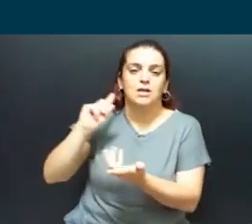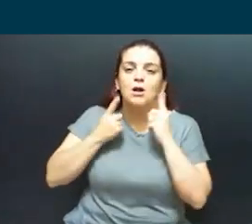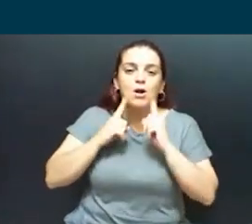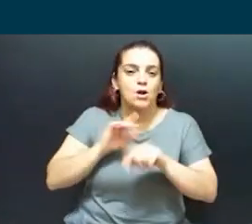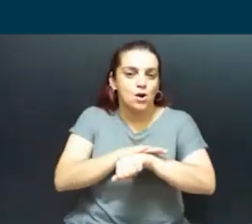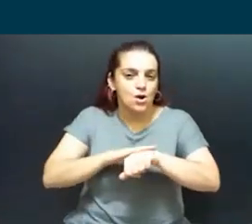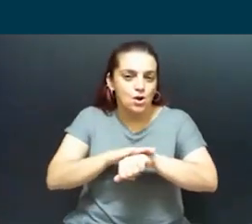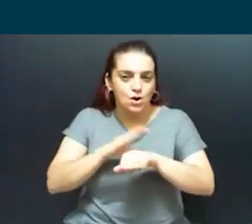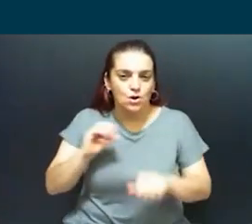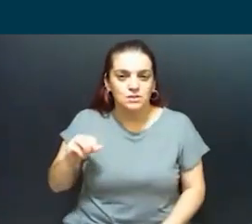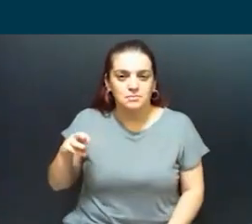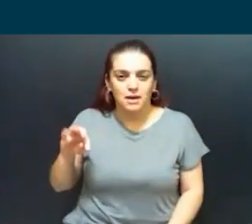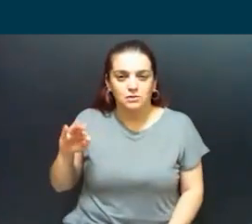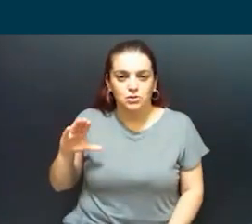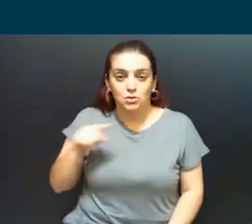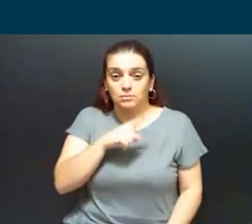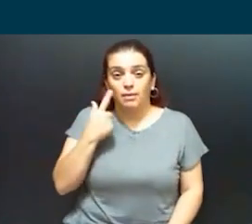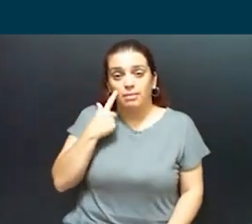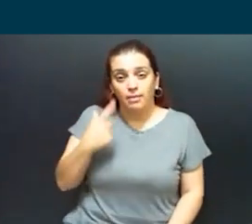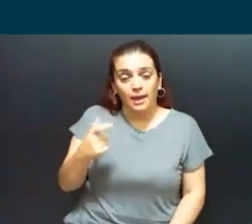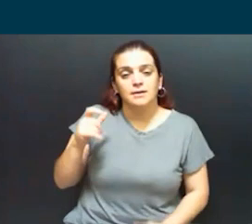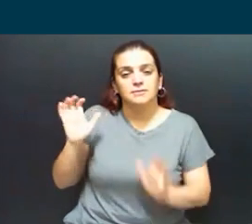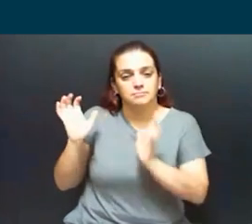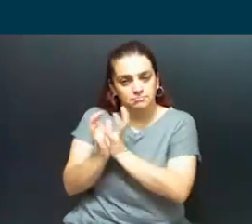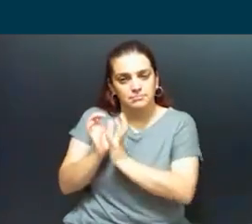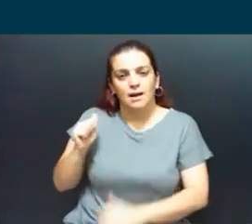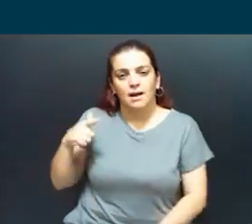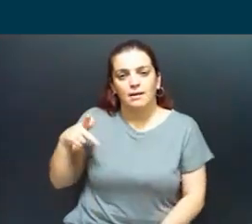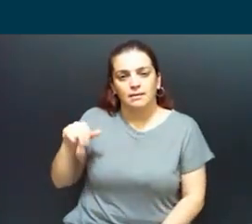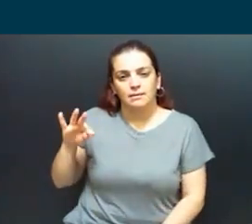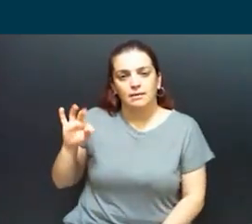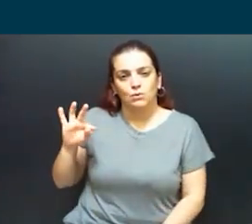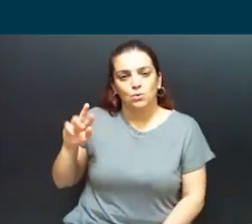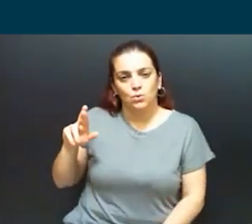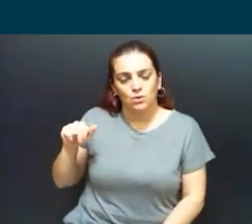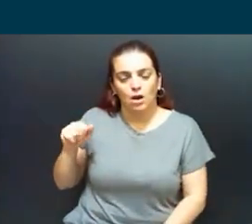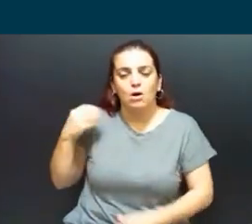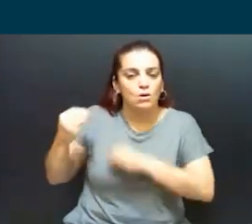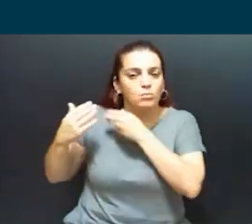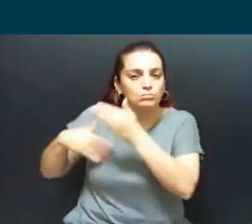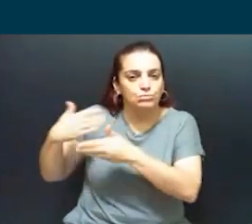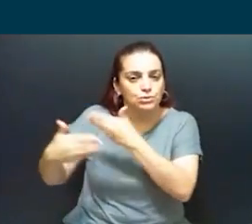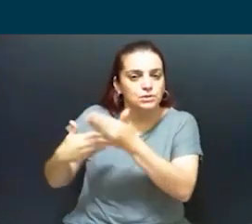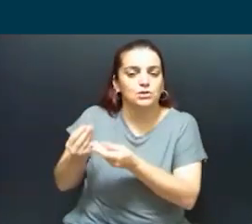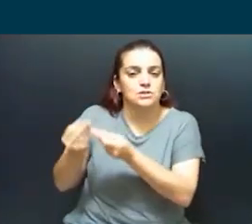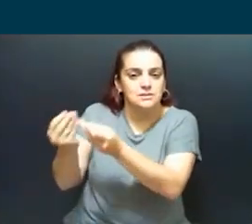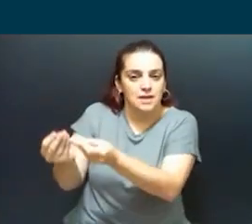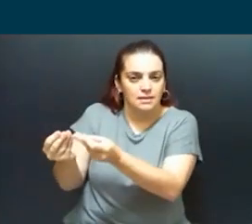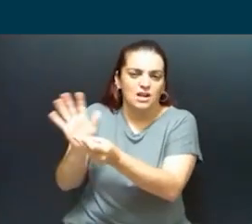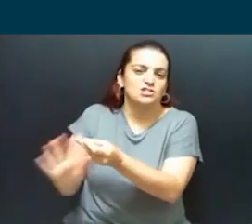se interessa por assuntos de arquitetura, melhoria contínua do processo de entrega para a produção em